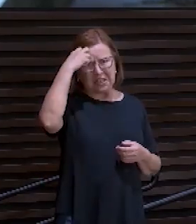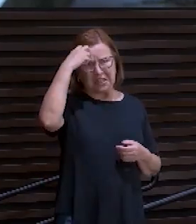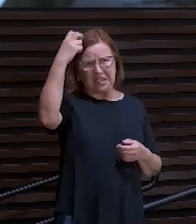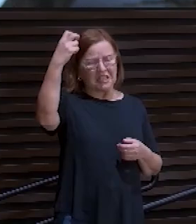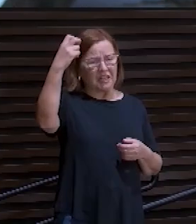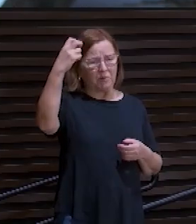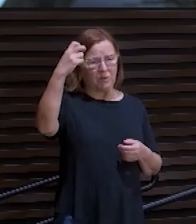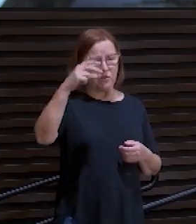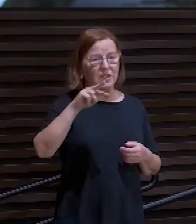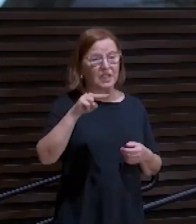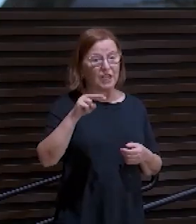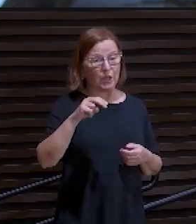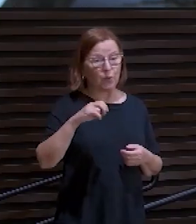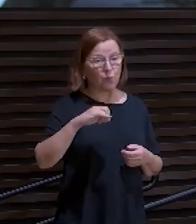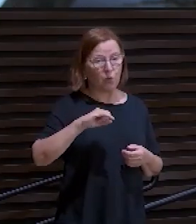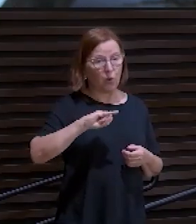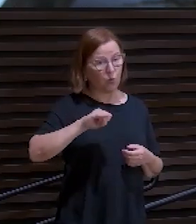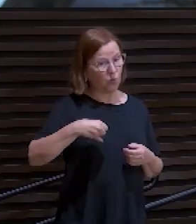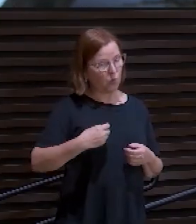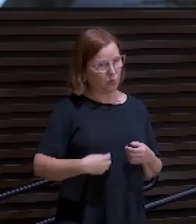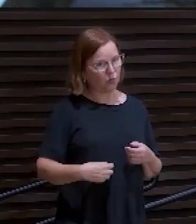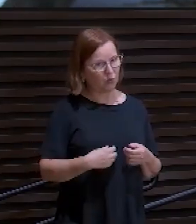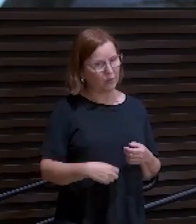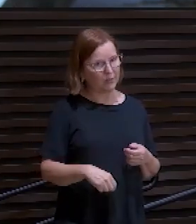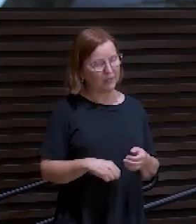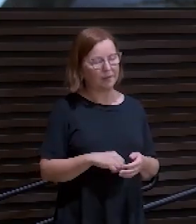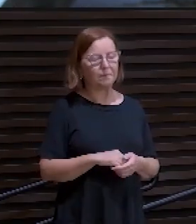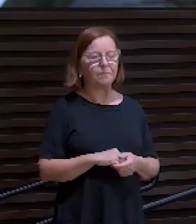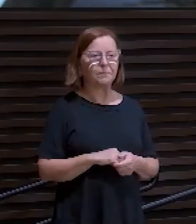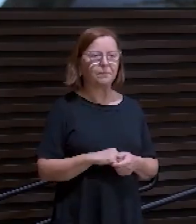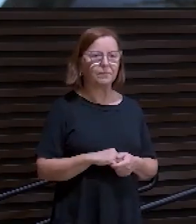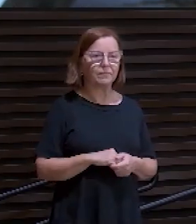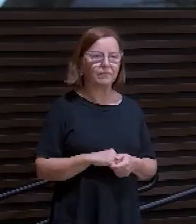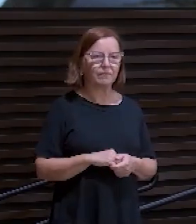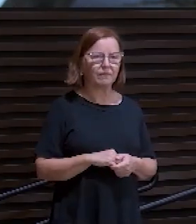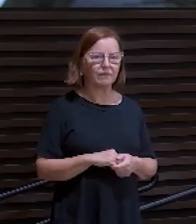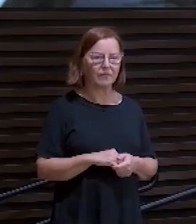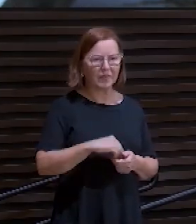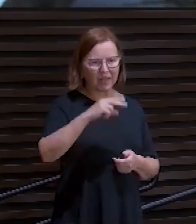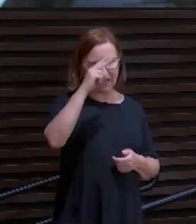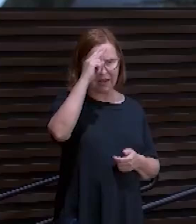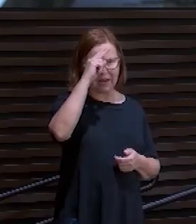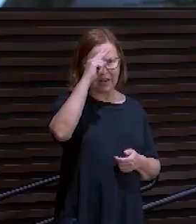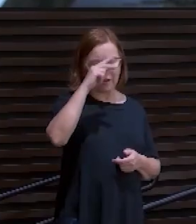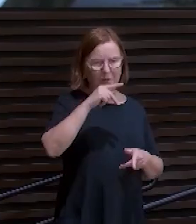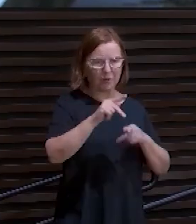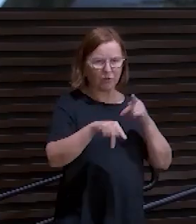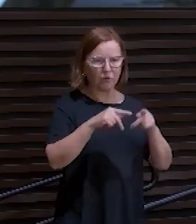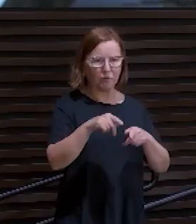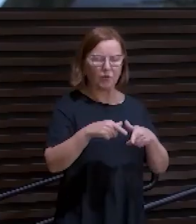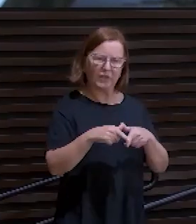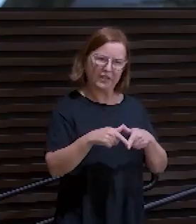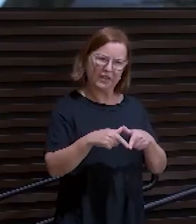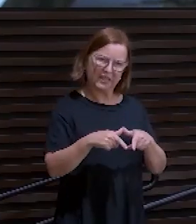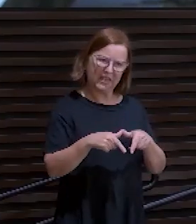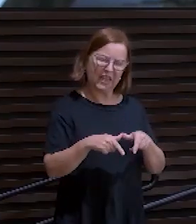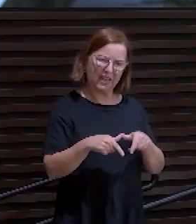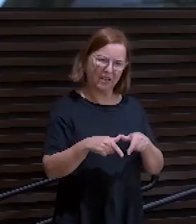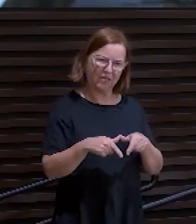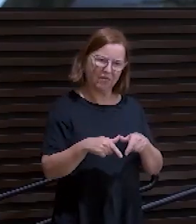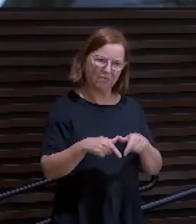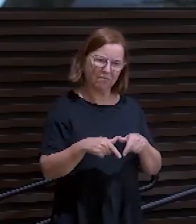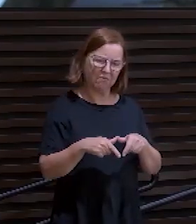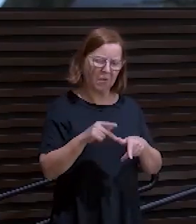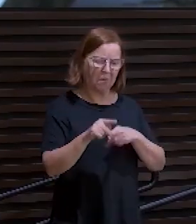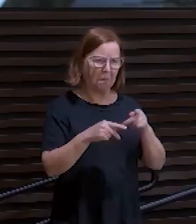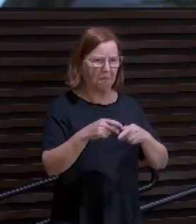tão sábio? Os irmãos lembram como o povo de Israel era tratado? Que povo é este tão sábio